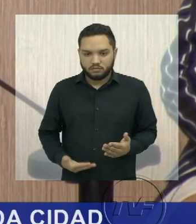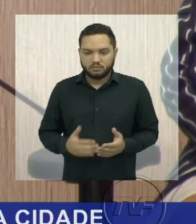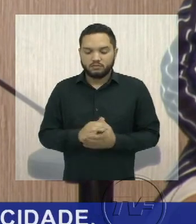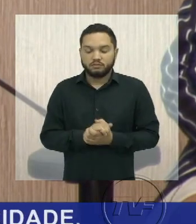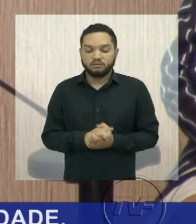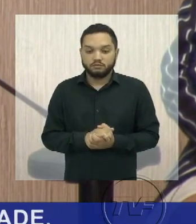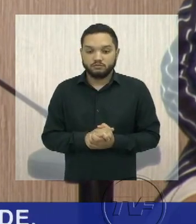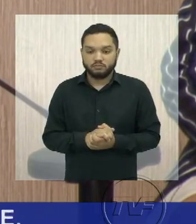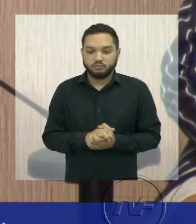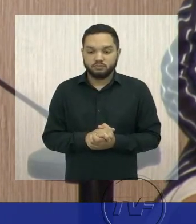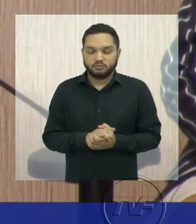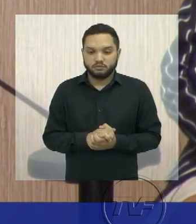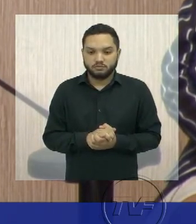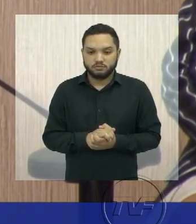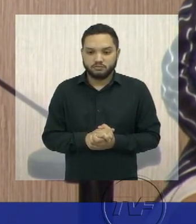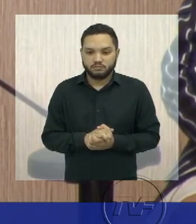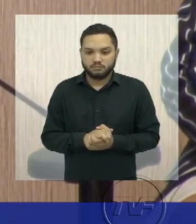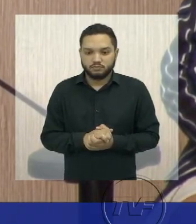para todos.